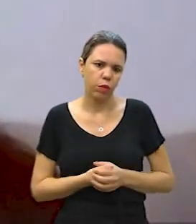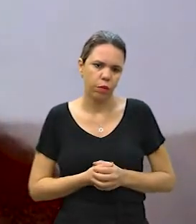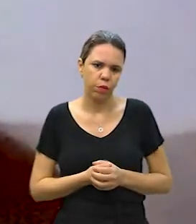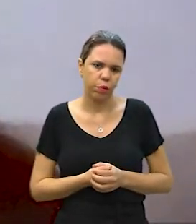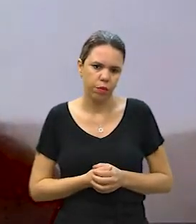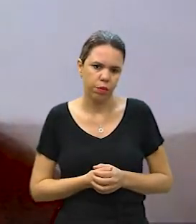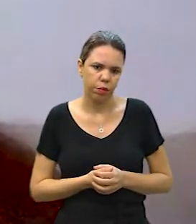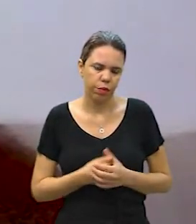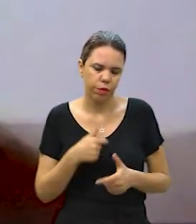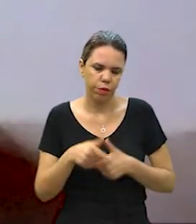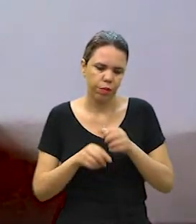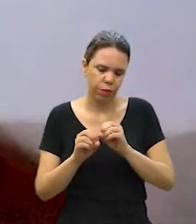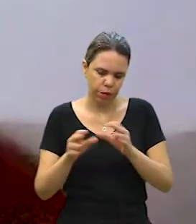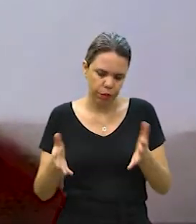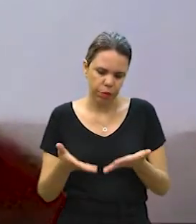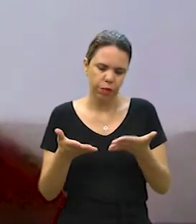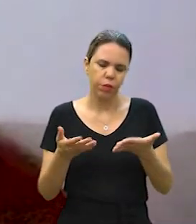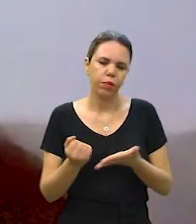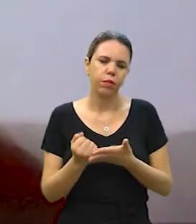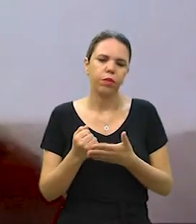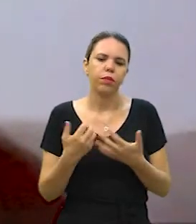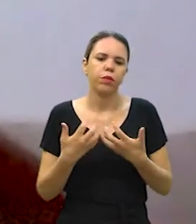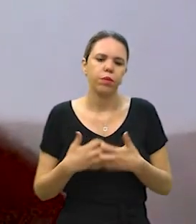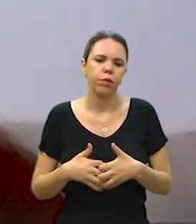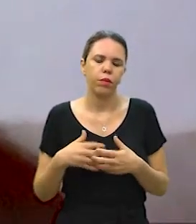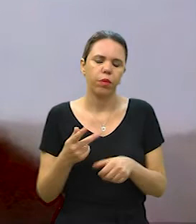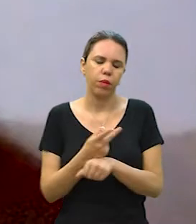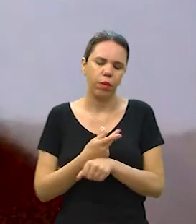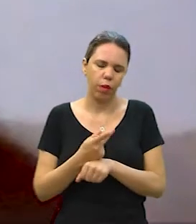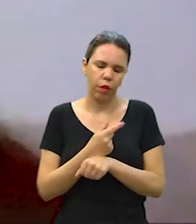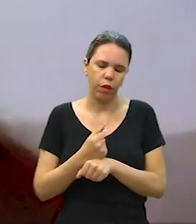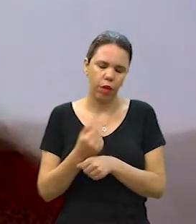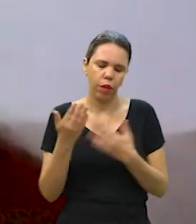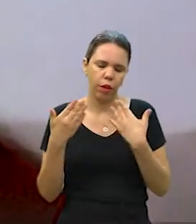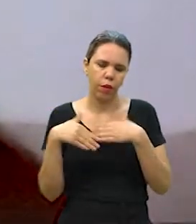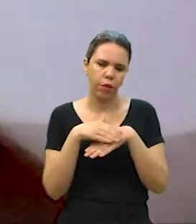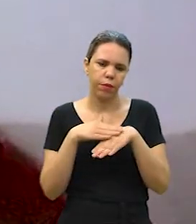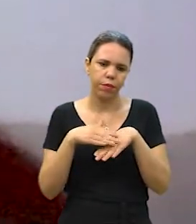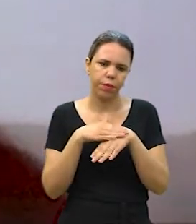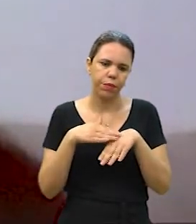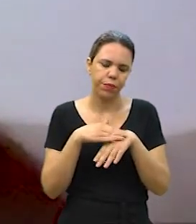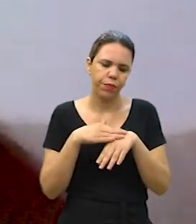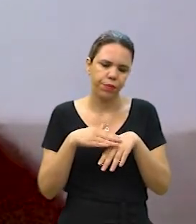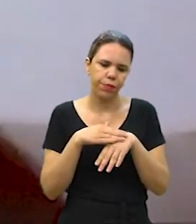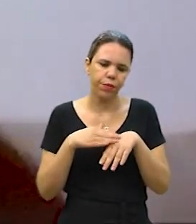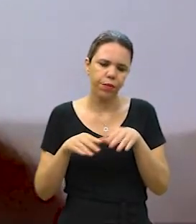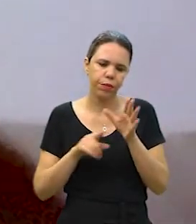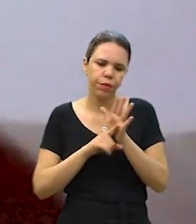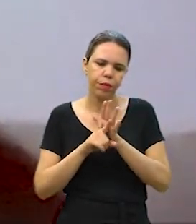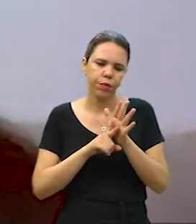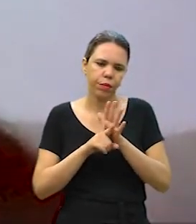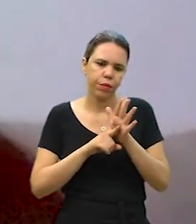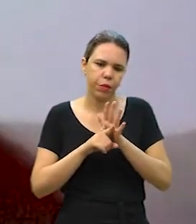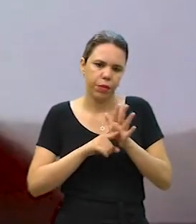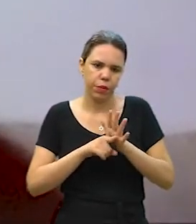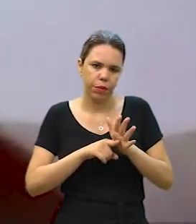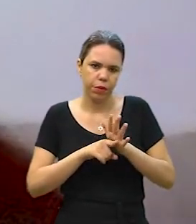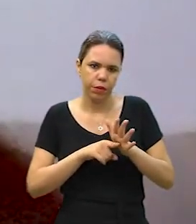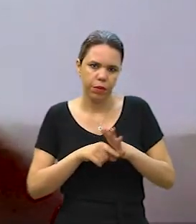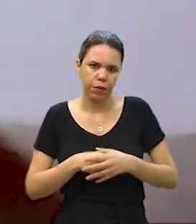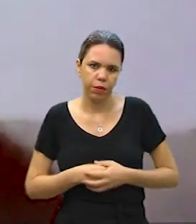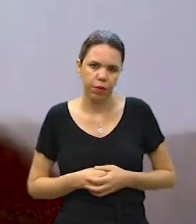gente trabalha essas questões também, procuramos conversar, né, fazer estudos,